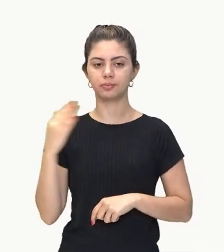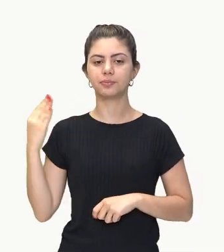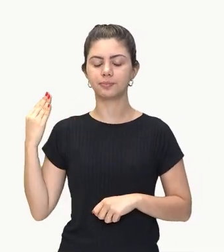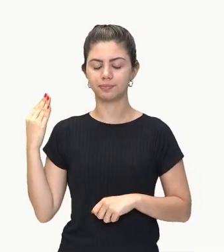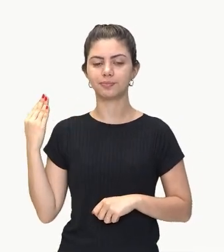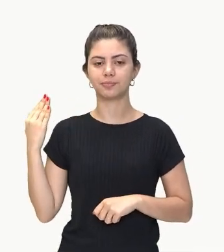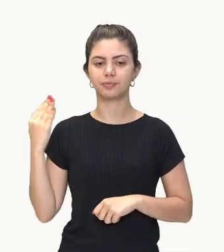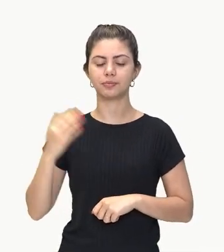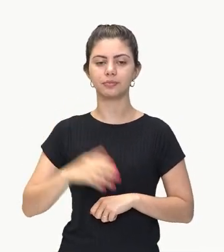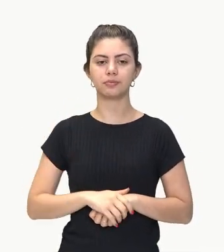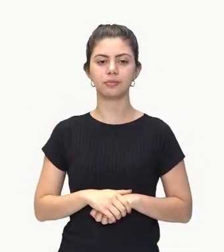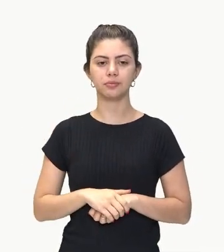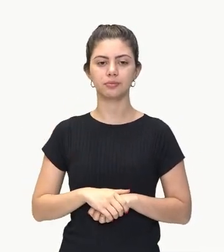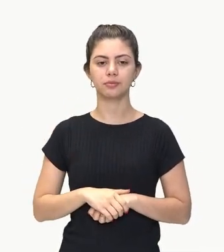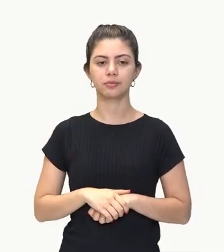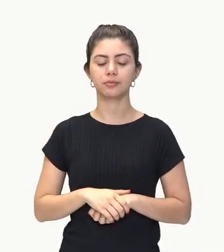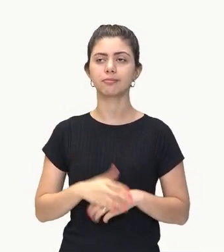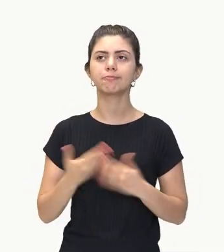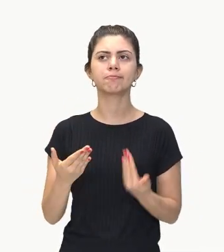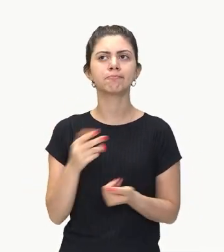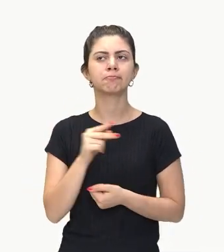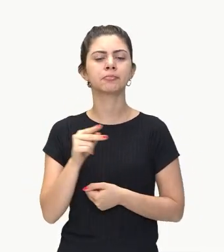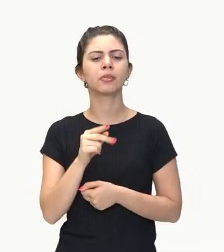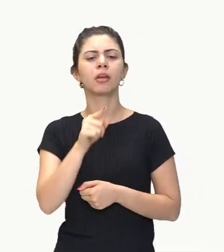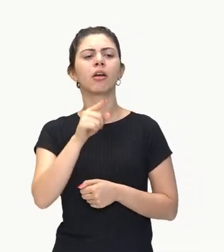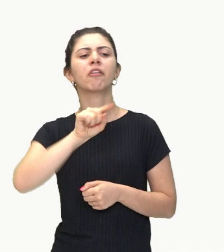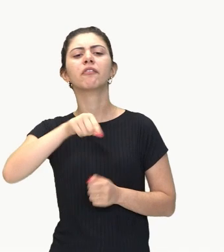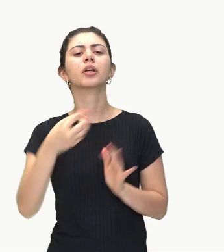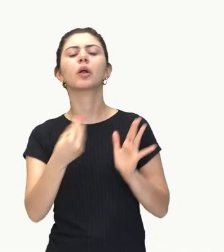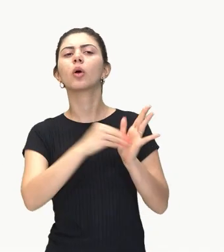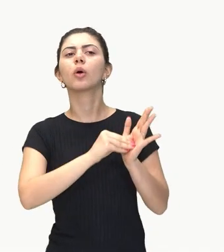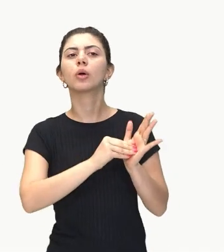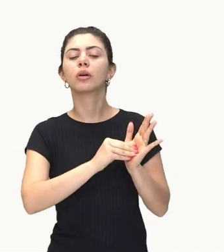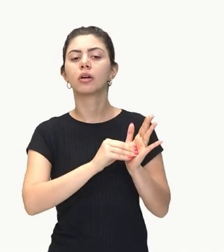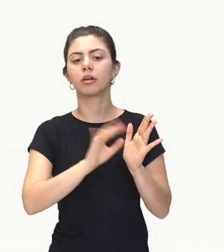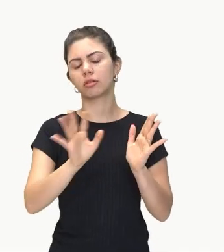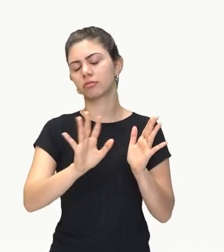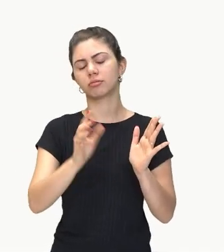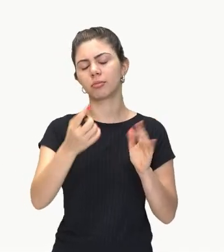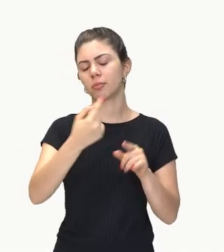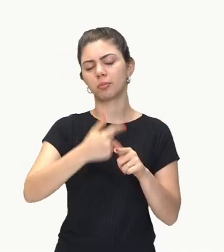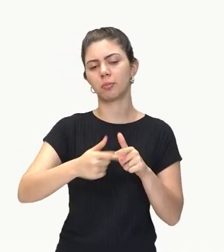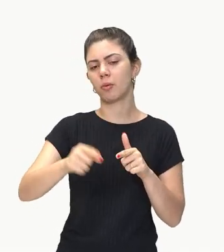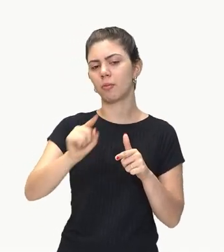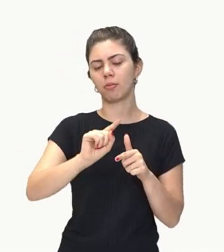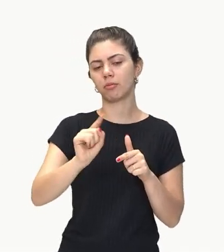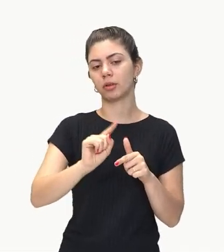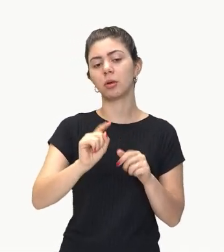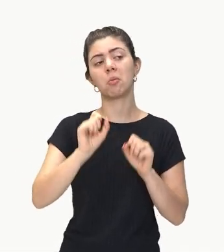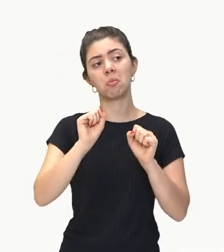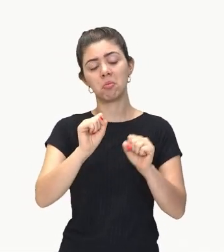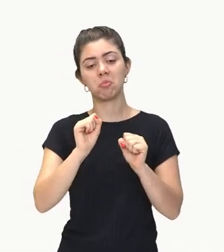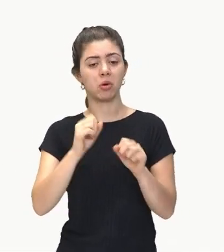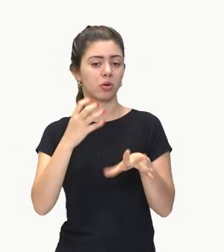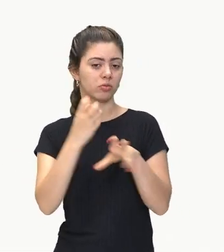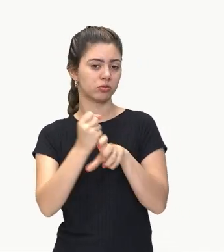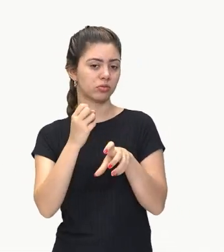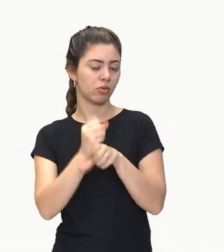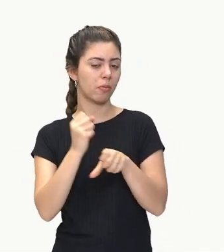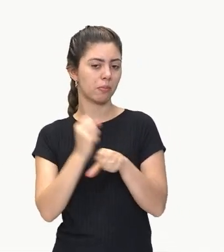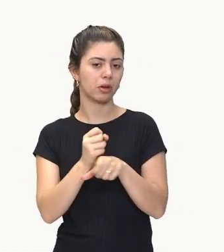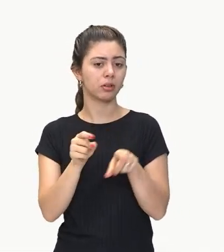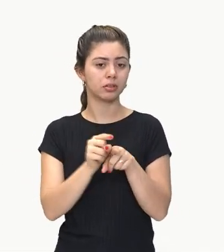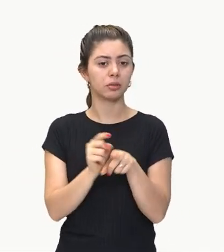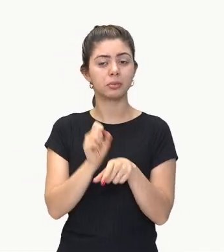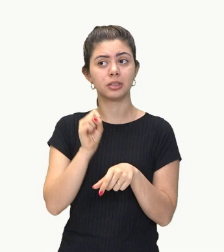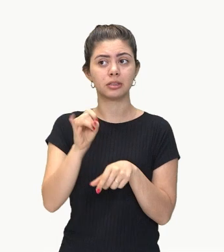1,3. Professor, o senhor colocou a vírgula. Não tem problema, pessoal. Eu posso muito bem até inverter